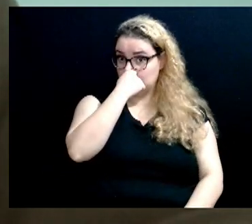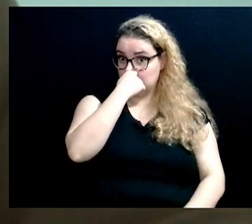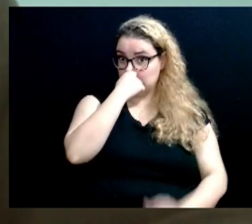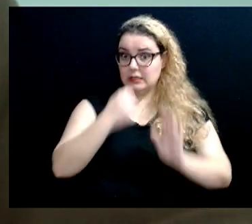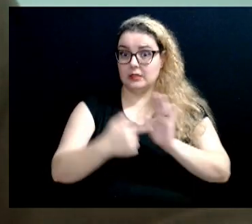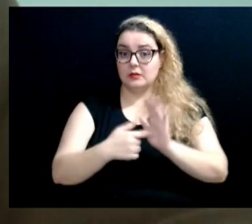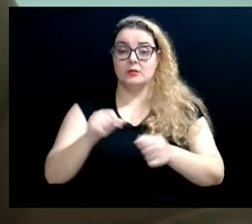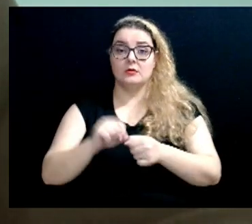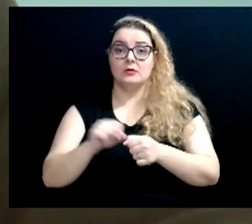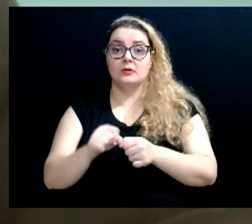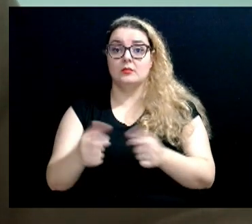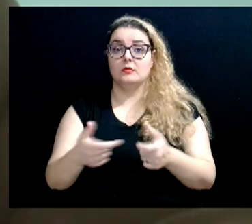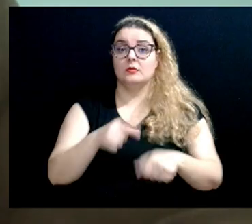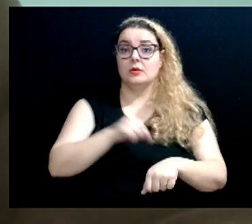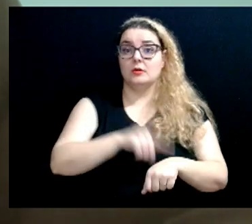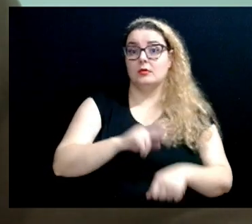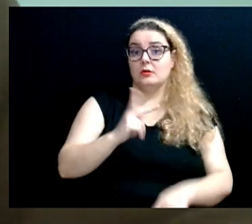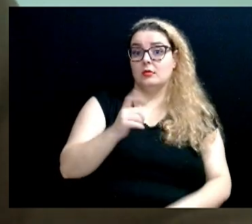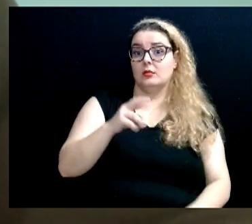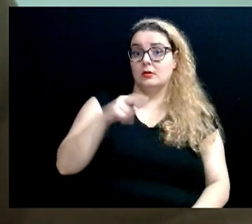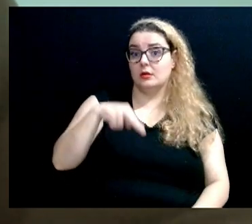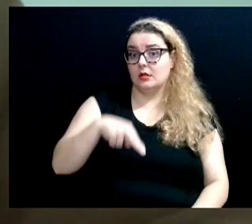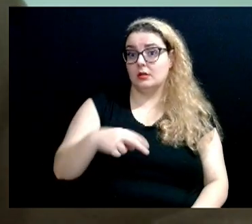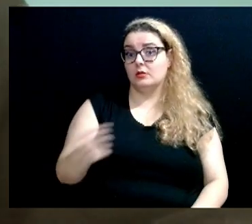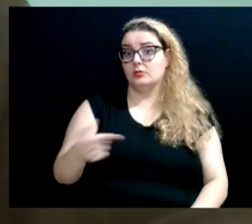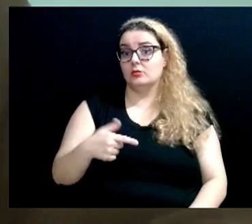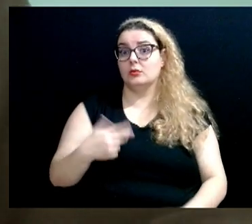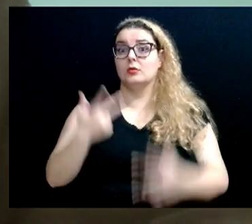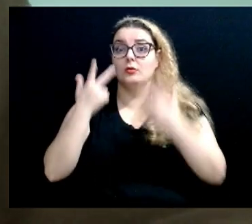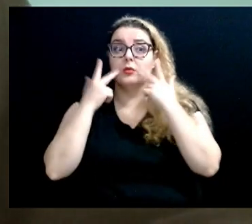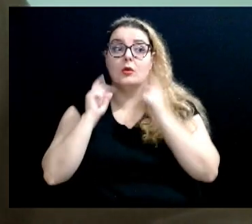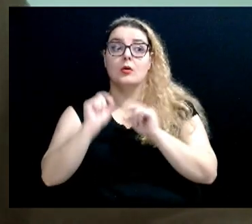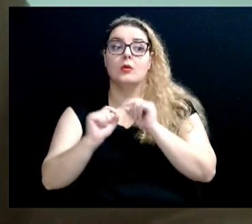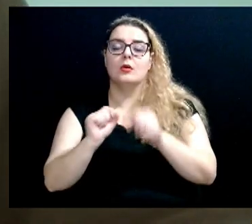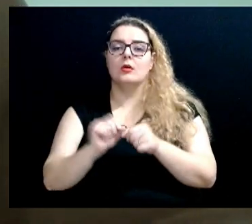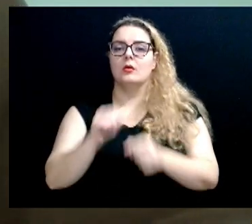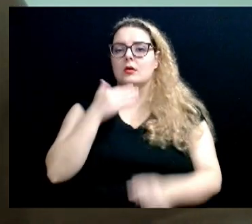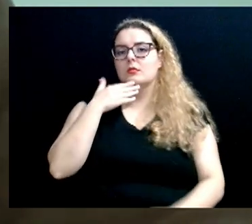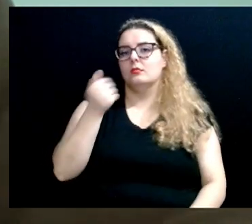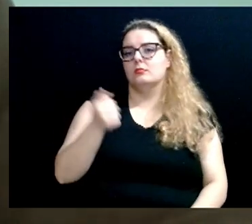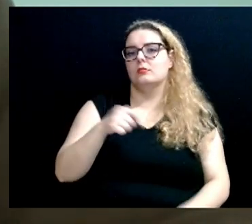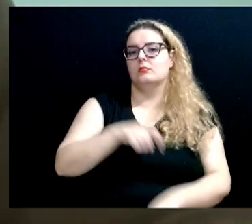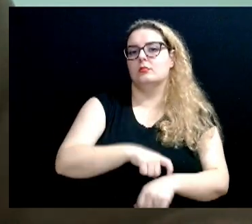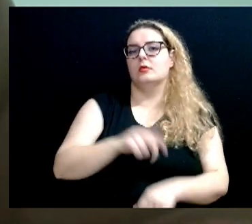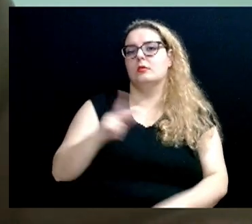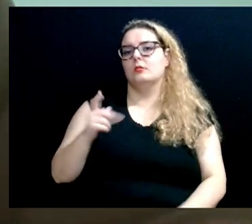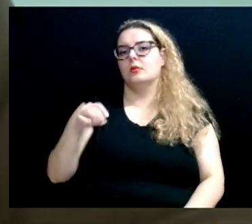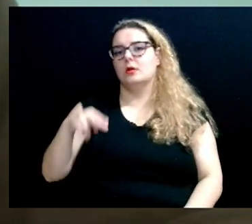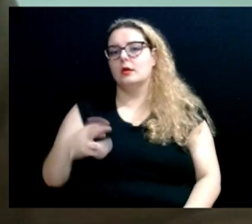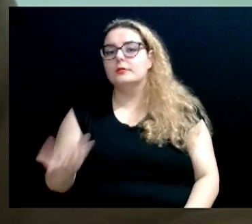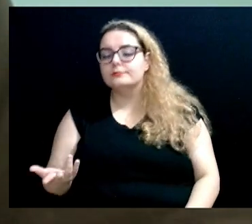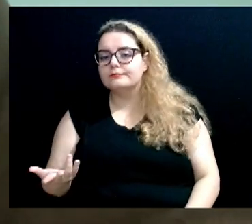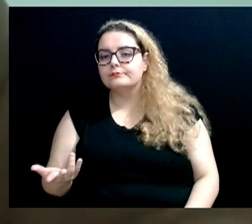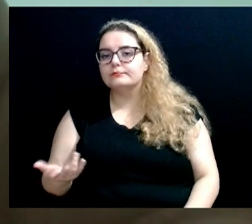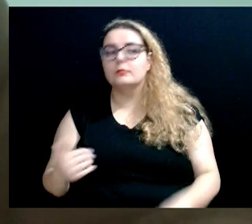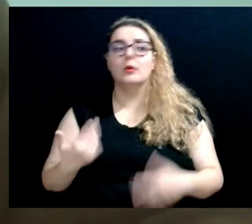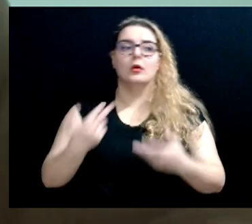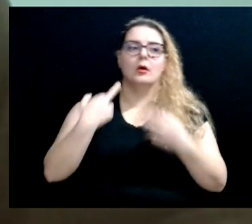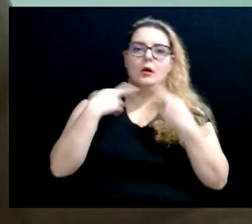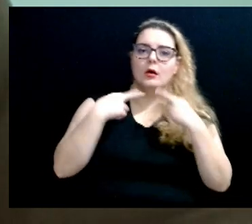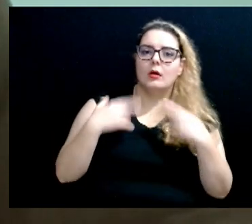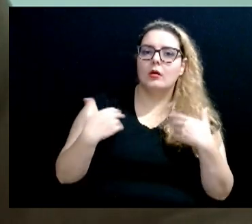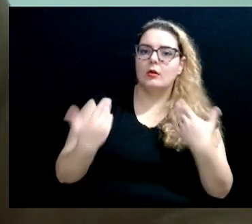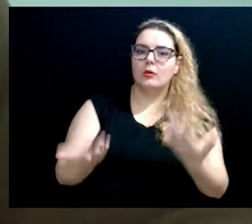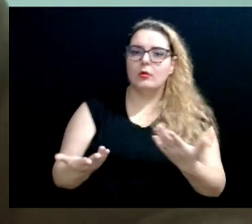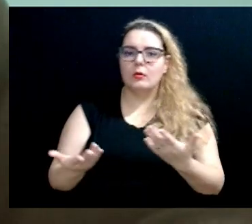menos tempo REM do que o normal. Como é que eu faço para melhorar o tempo REM? Bom, que queixa que você tem, qual que é a sua